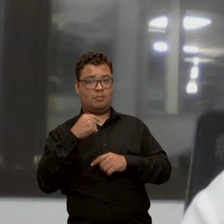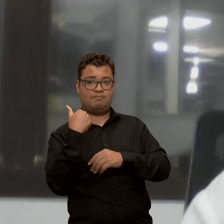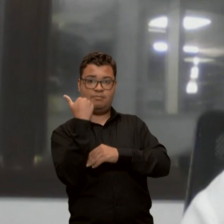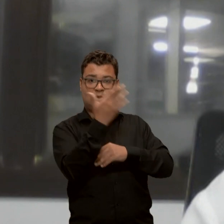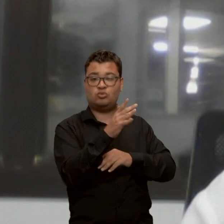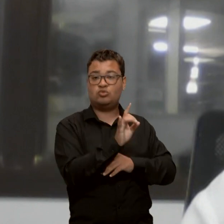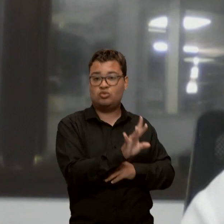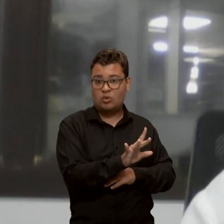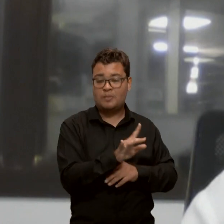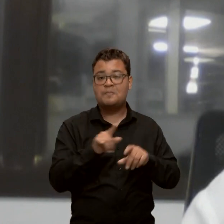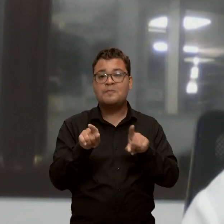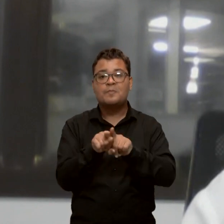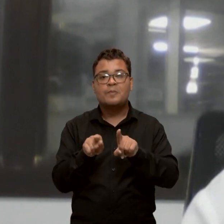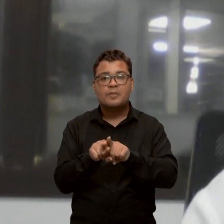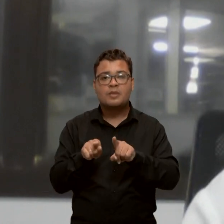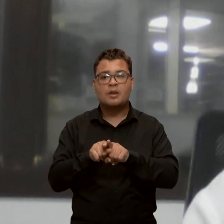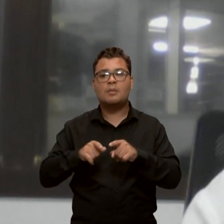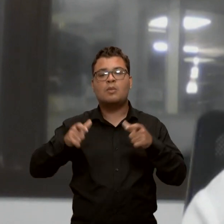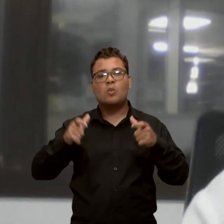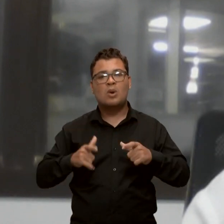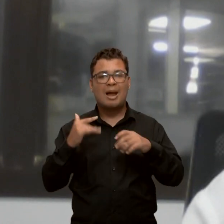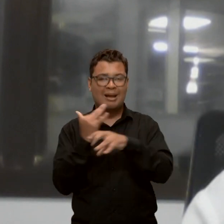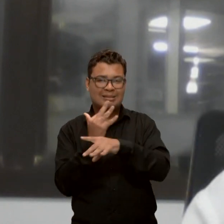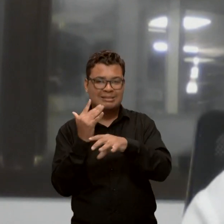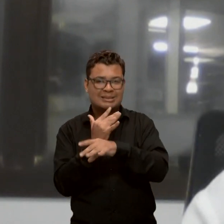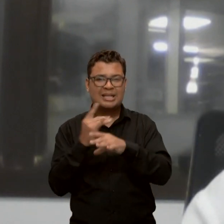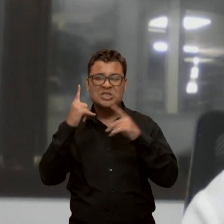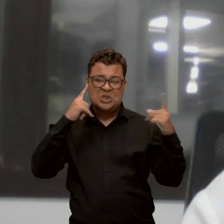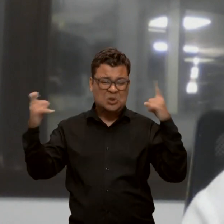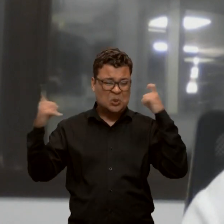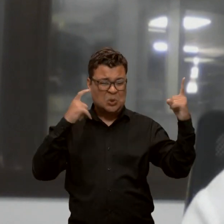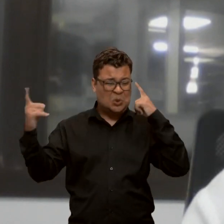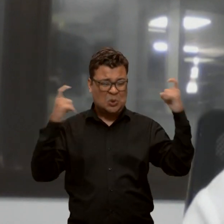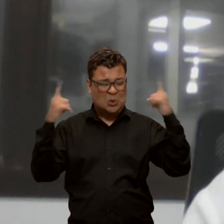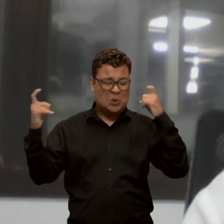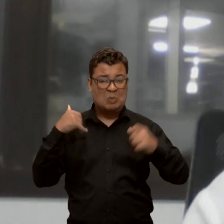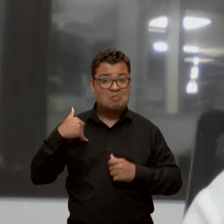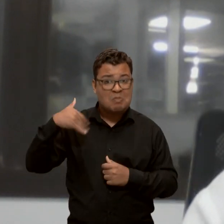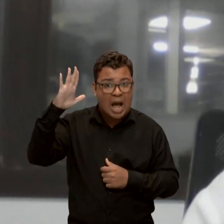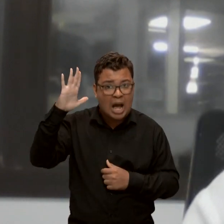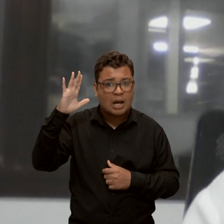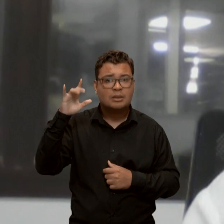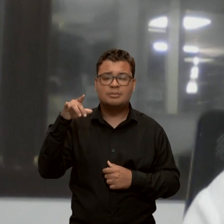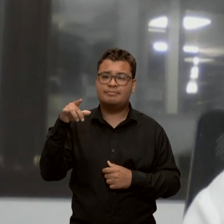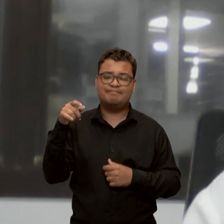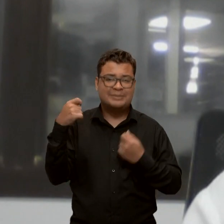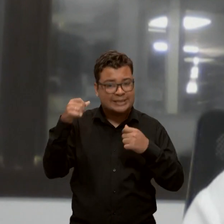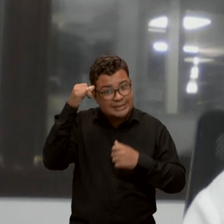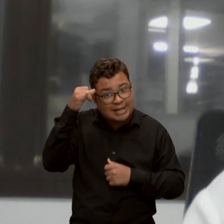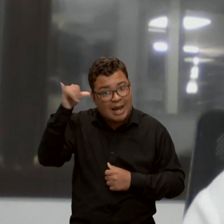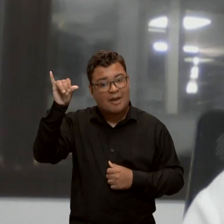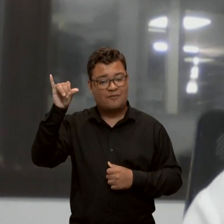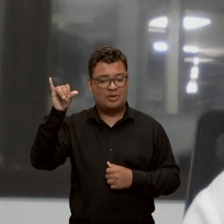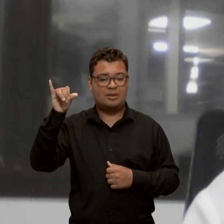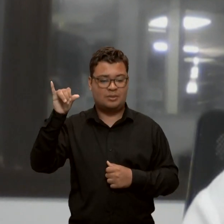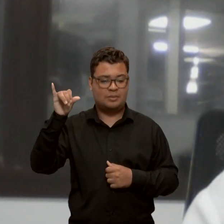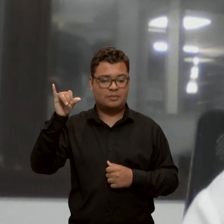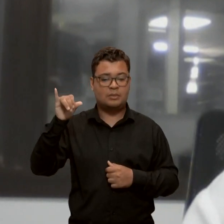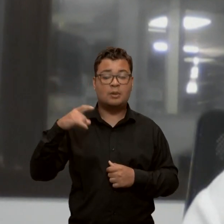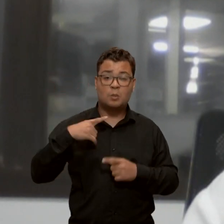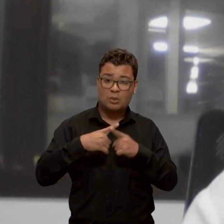da poluição sonora na cidade ocorra, né? Que não tenham volumes de som muito acima